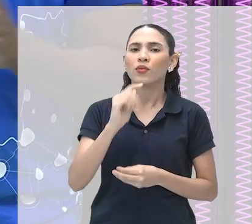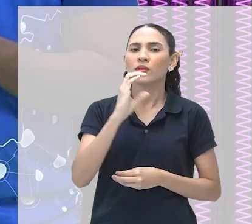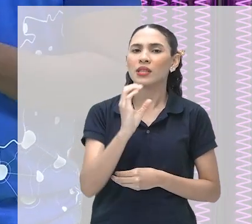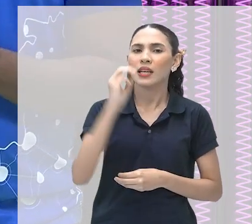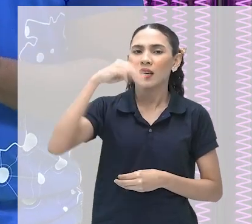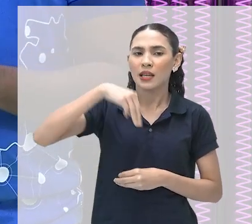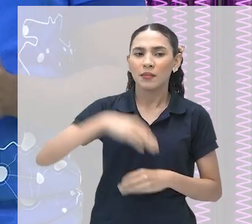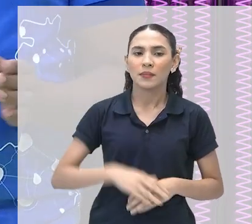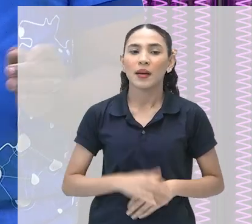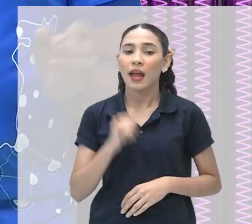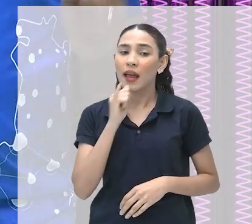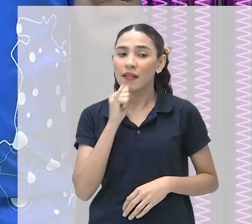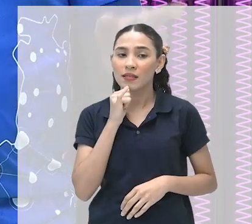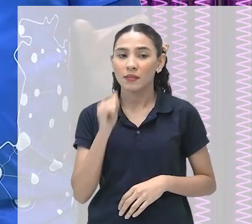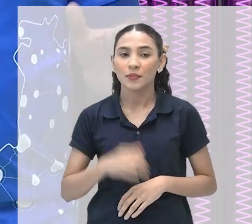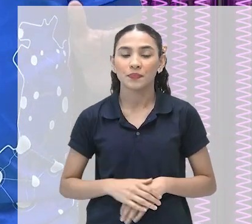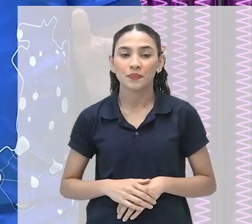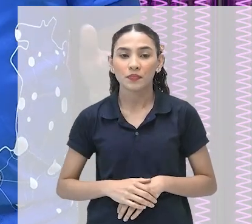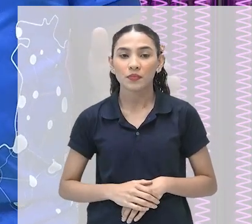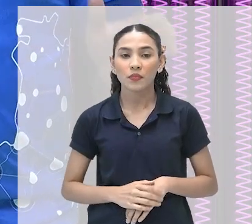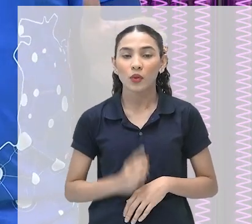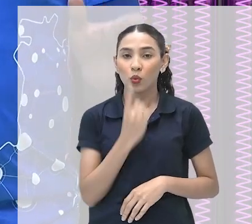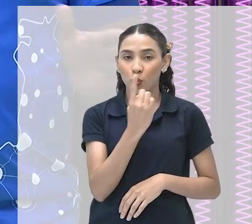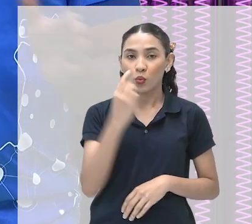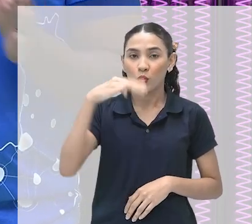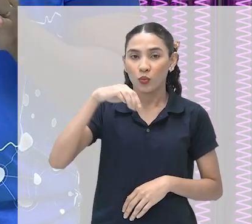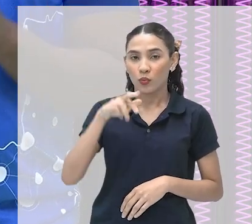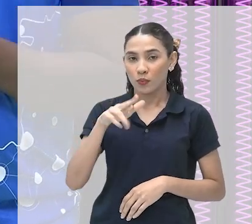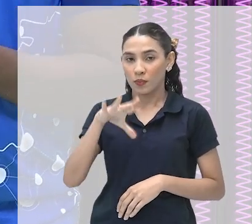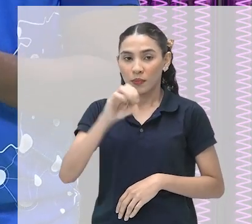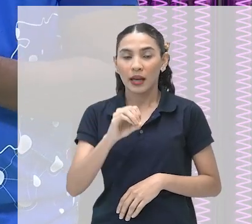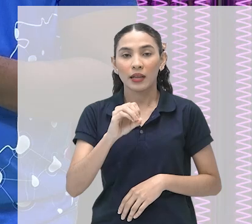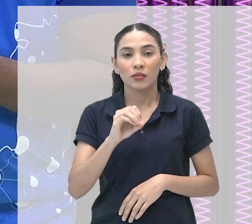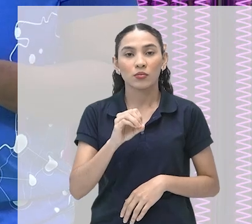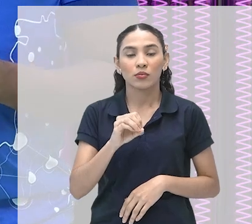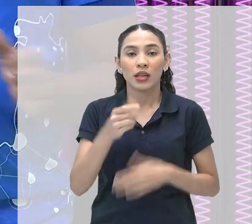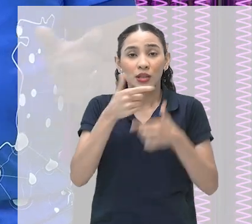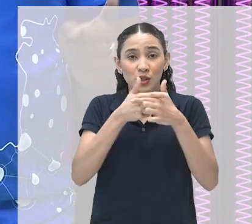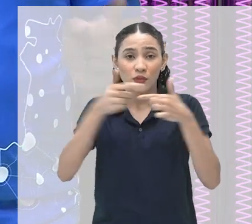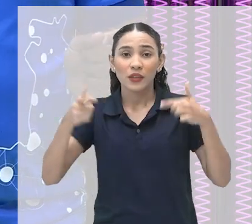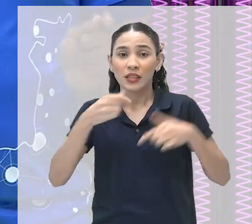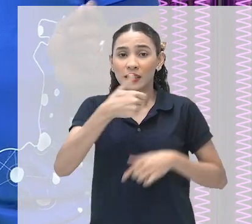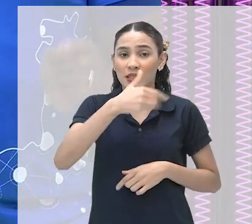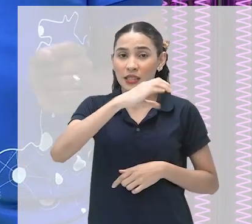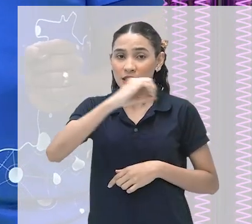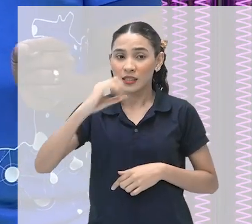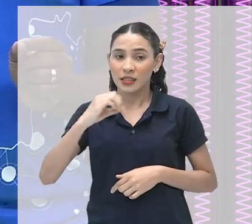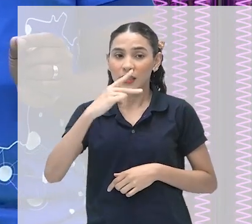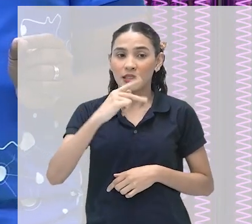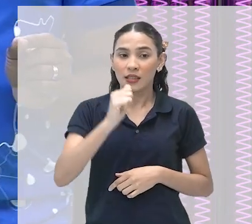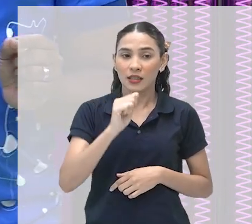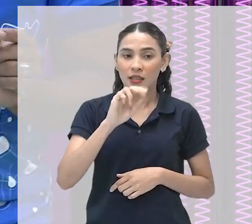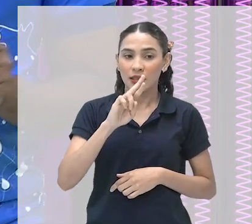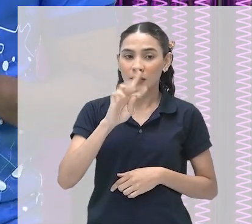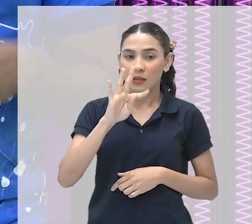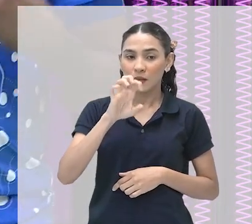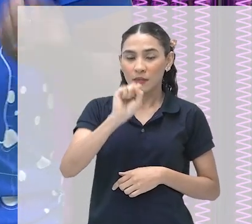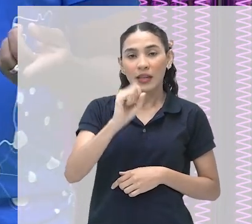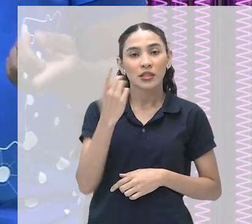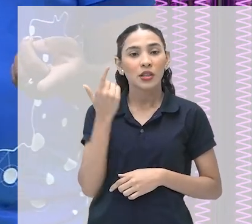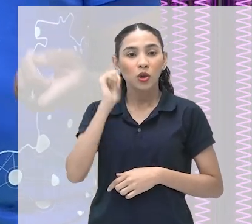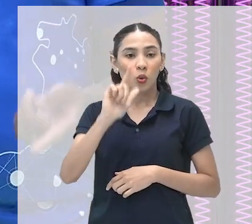centímetro? Eu pego 1 metro e divido em 100 partes. Então, nós temos aí a unidade de